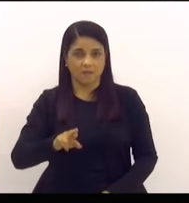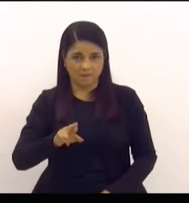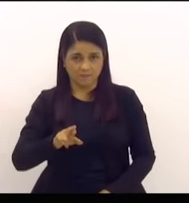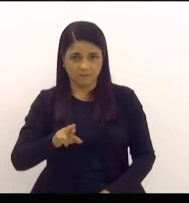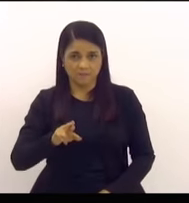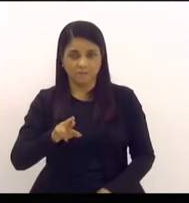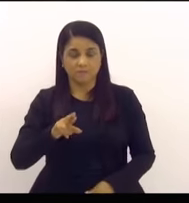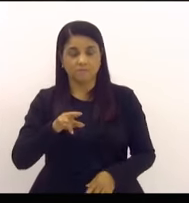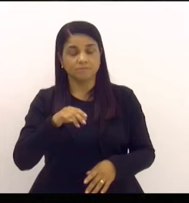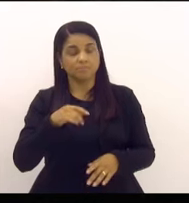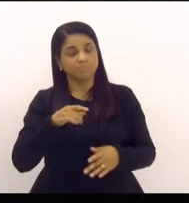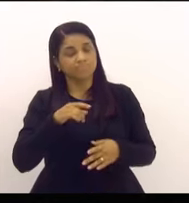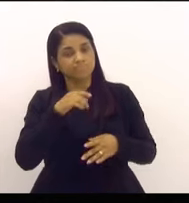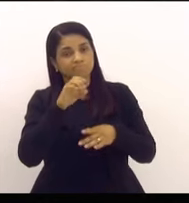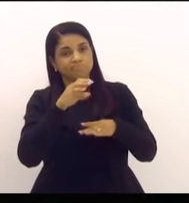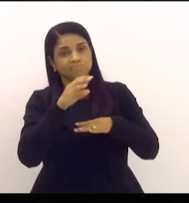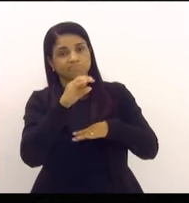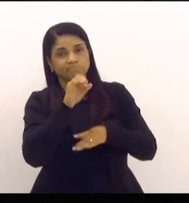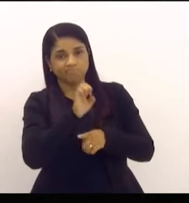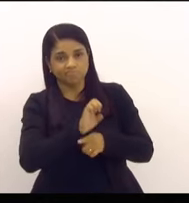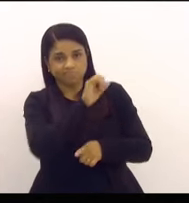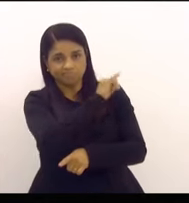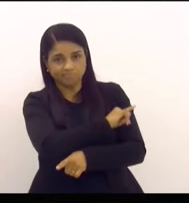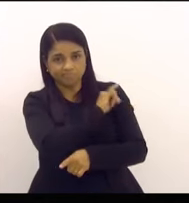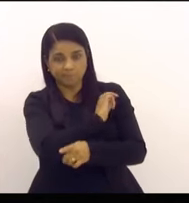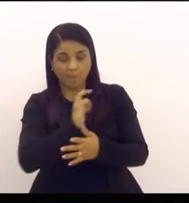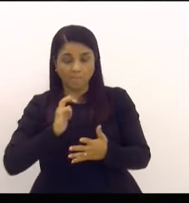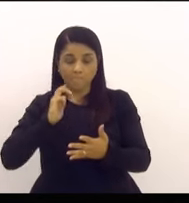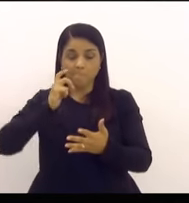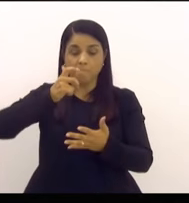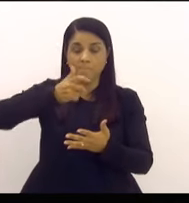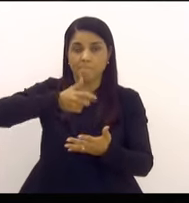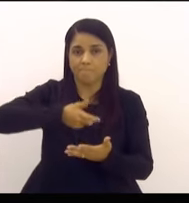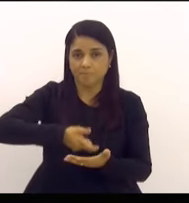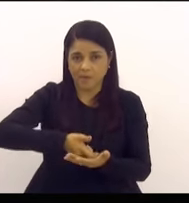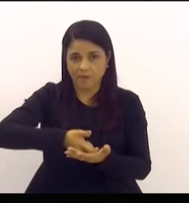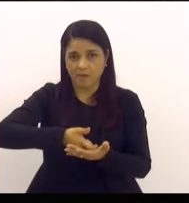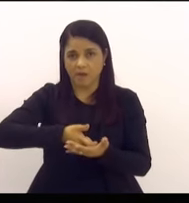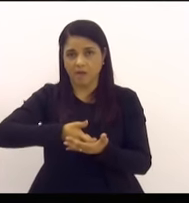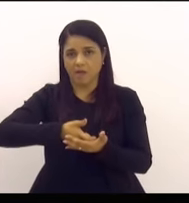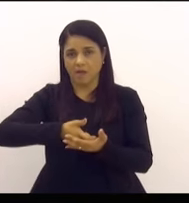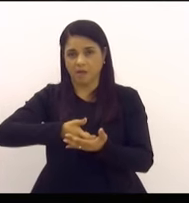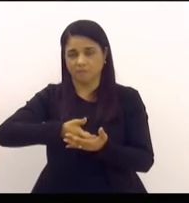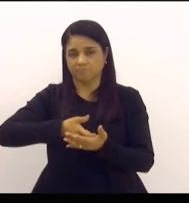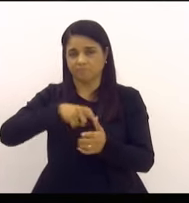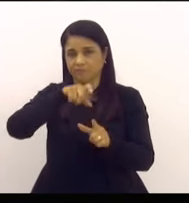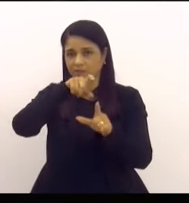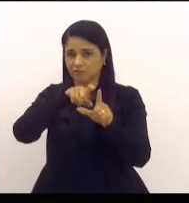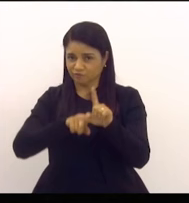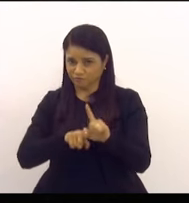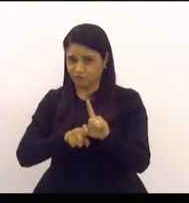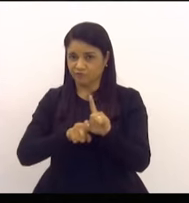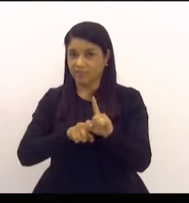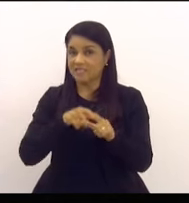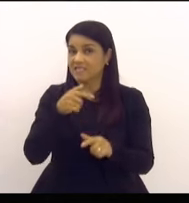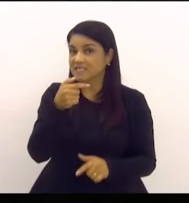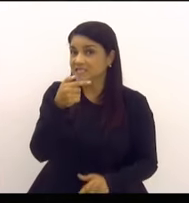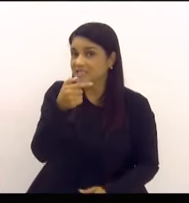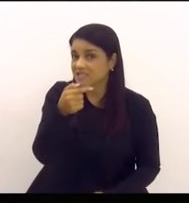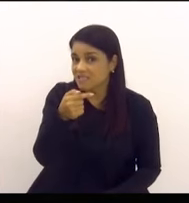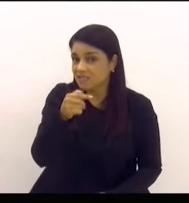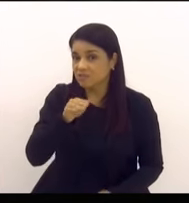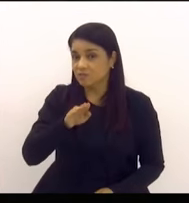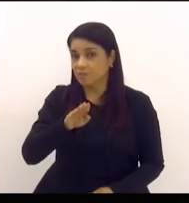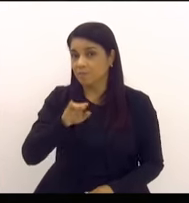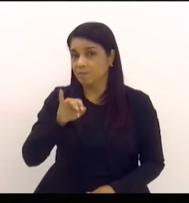Estado do Rio de Janeiro pagar de principal e serviço da dívida. 7 bilhões